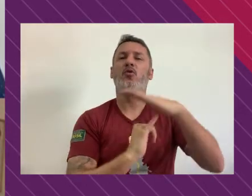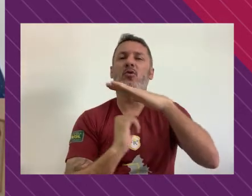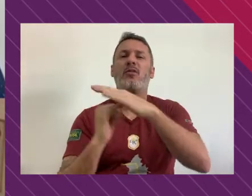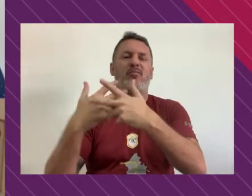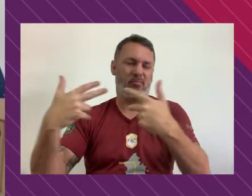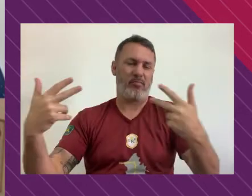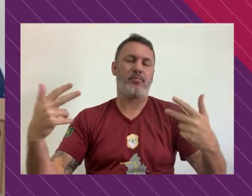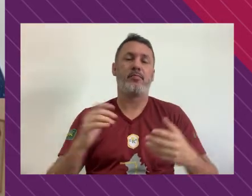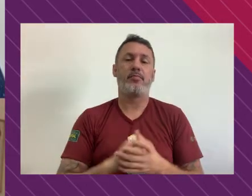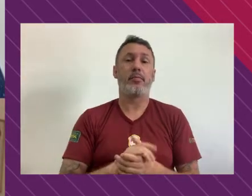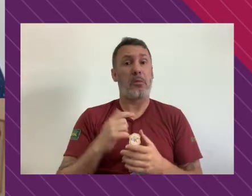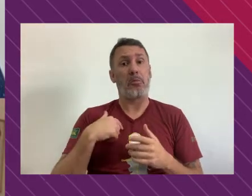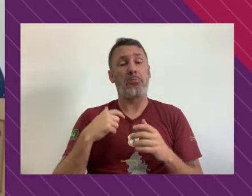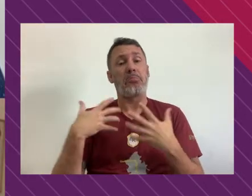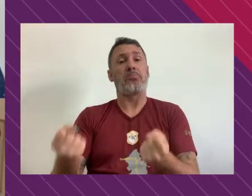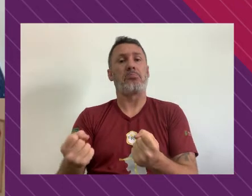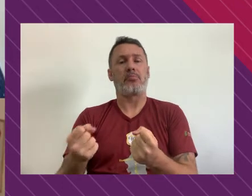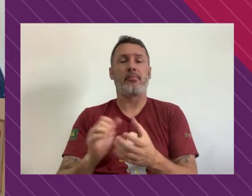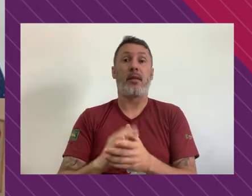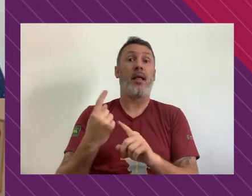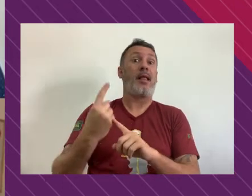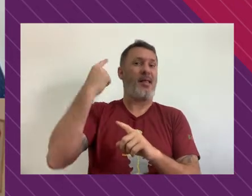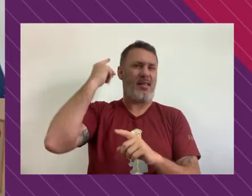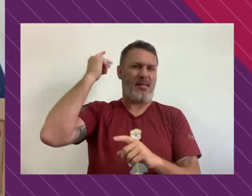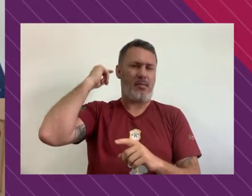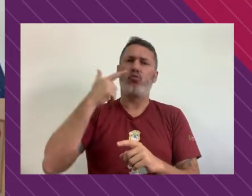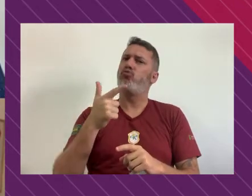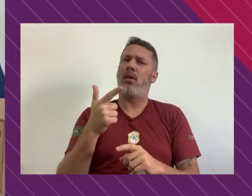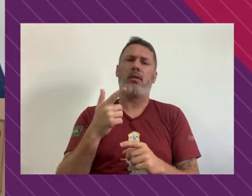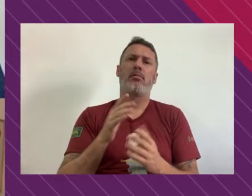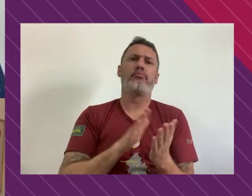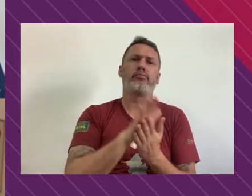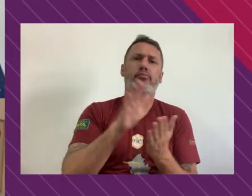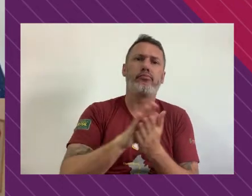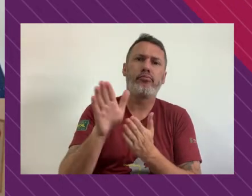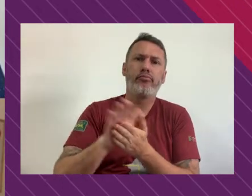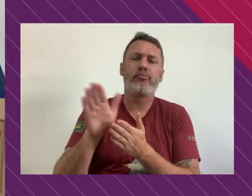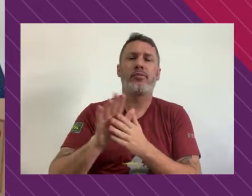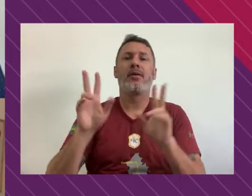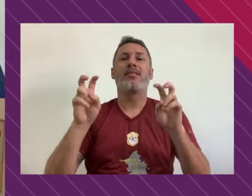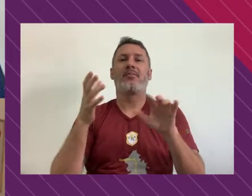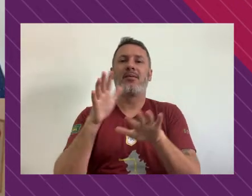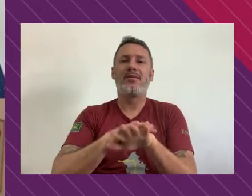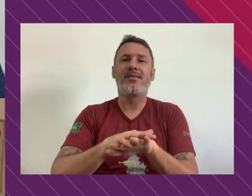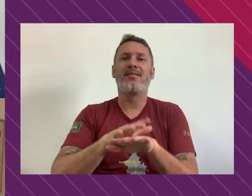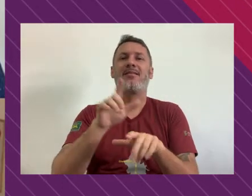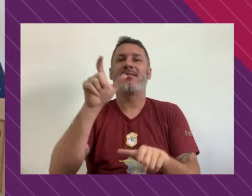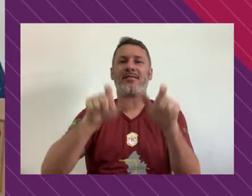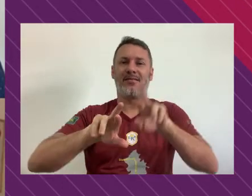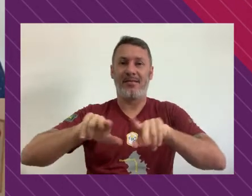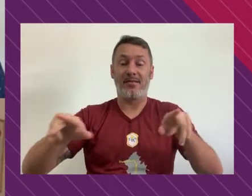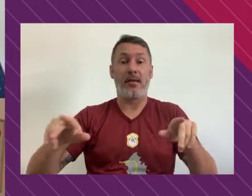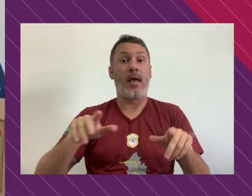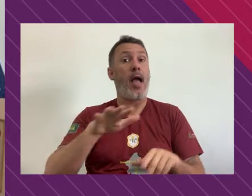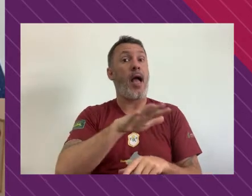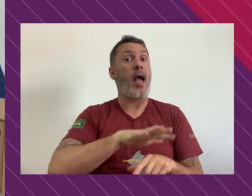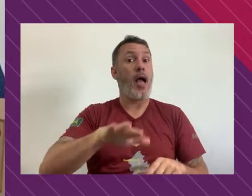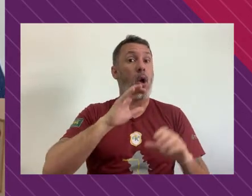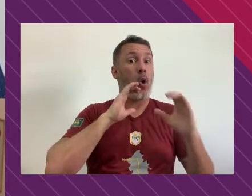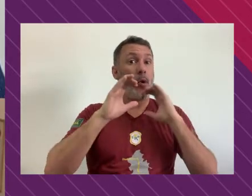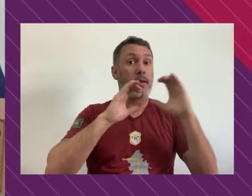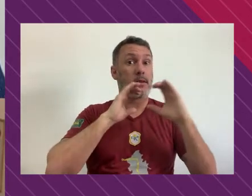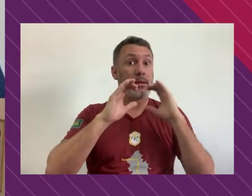tinha produções brasileiras na área de comunicação sobre essa temática, então eu fui recorrer ao que